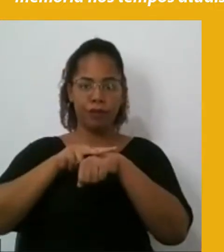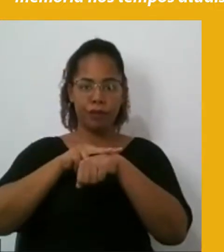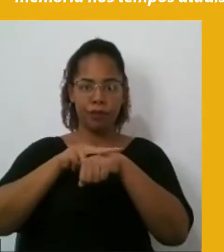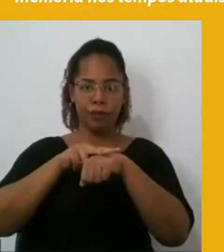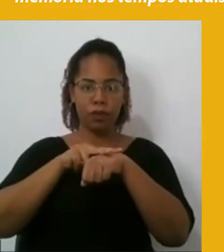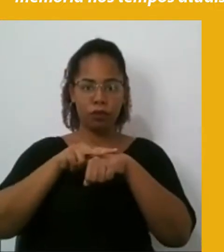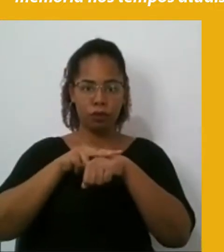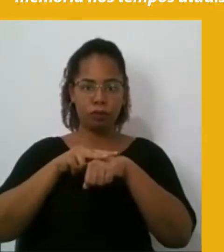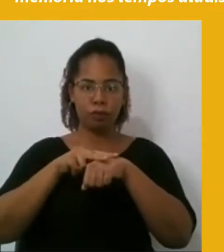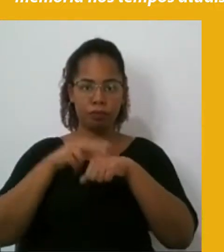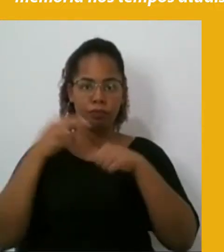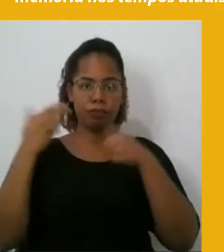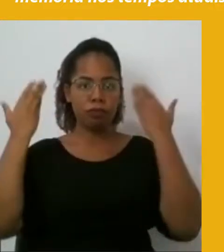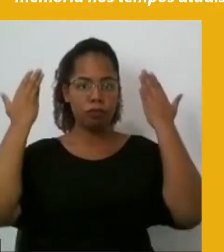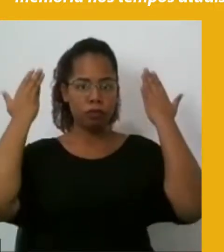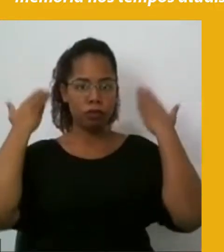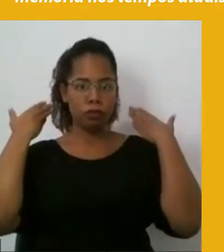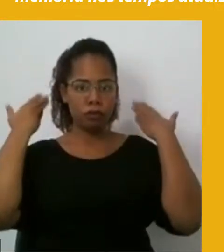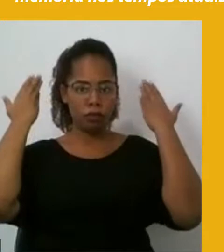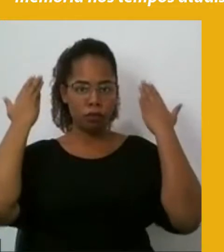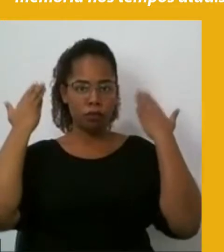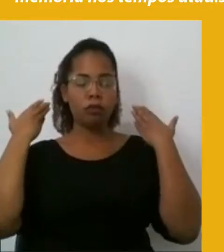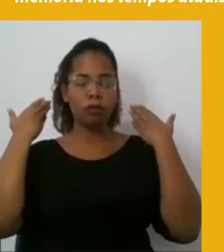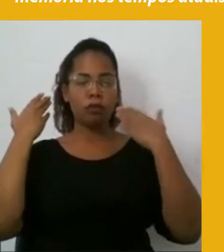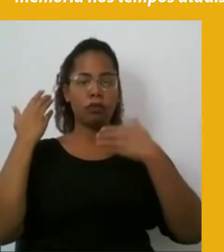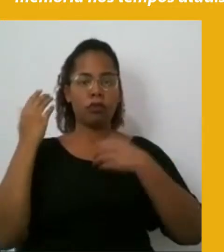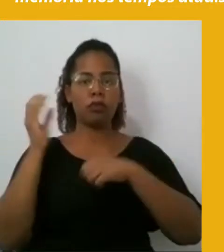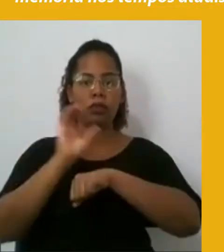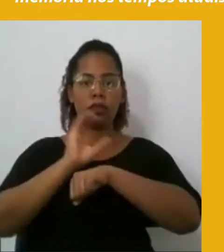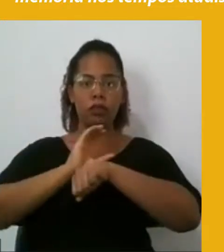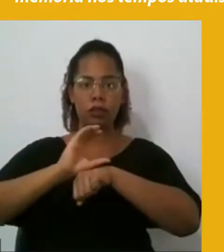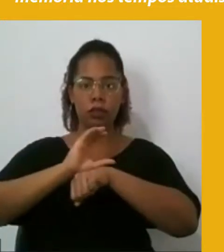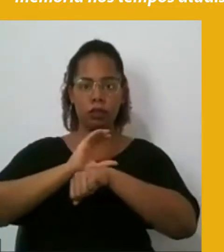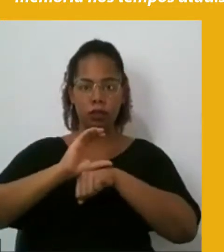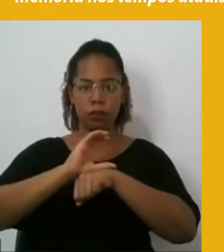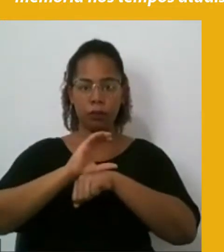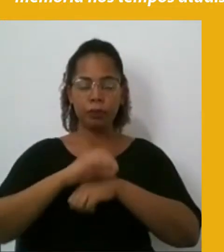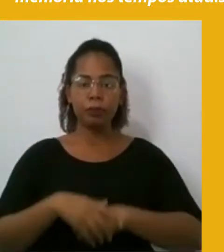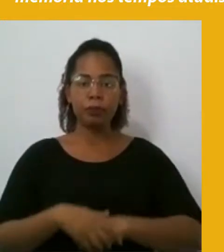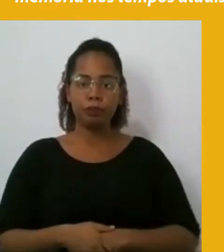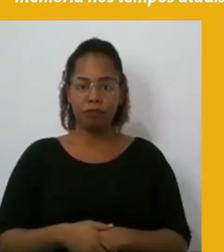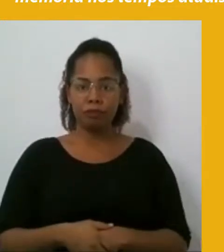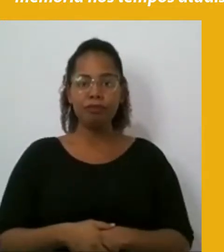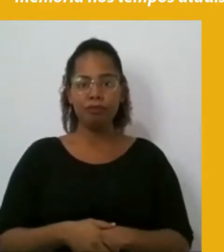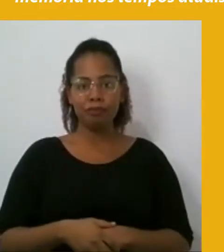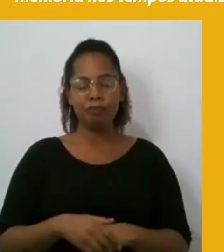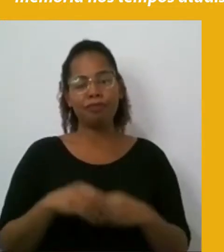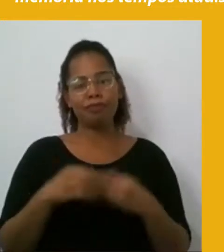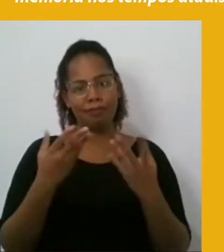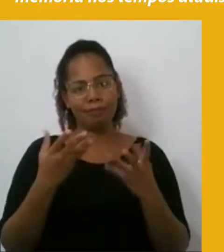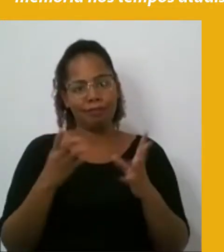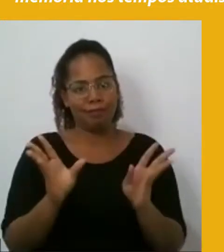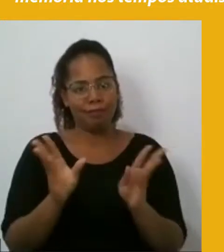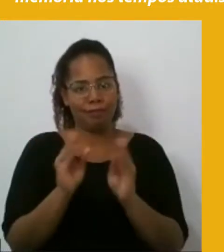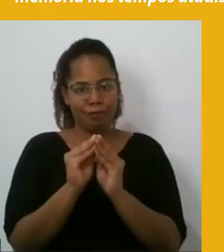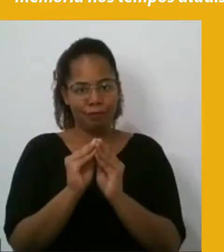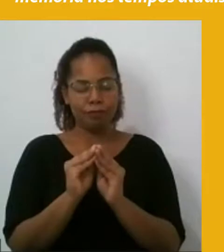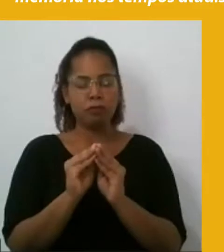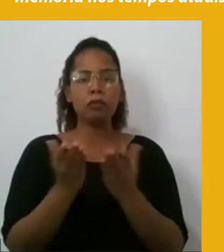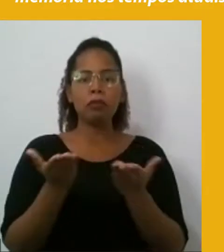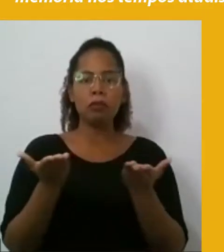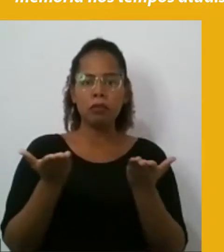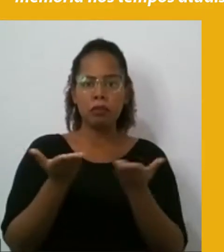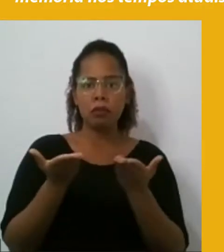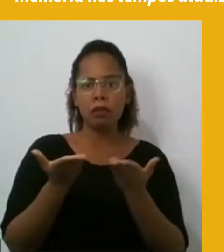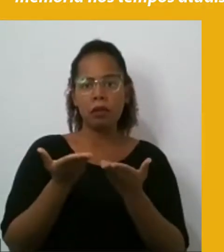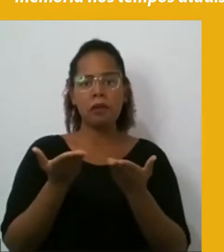mim tem uma parede no tom cinza. Então, agora que vocês já me conhecem um pouco, eu gostaria de